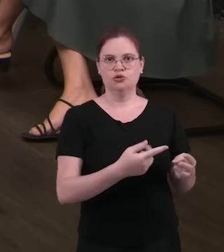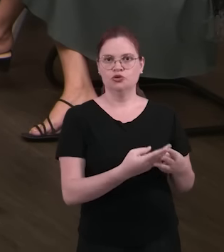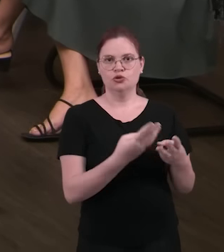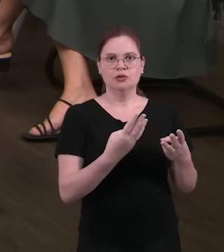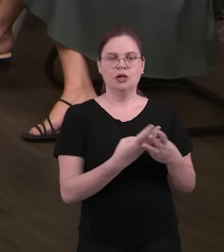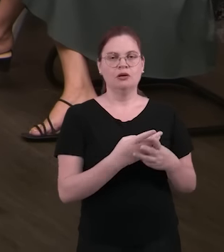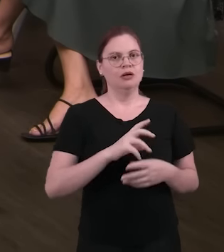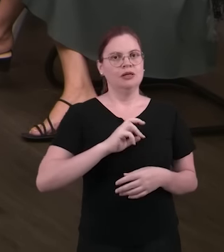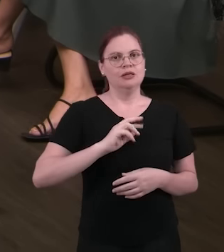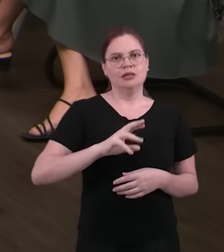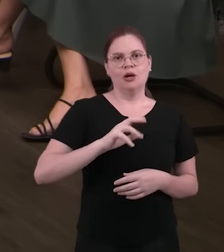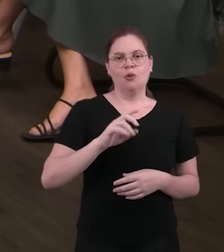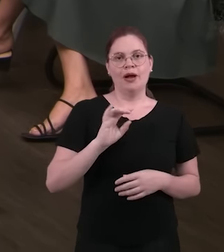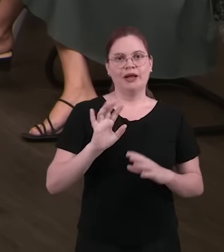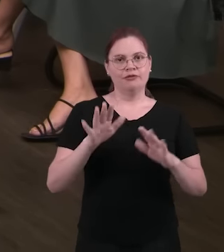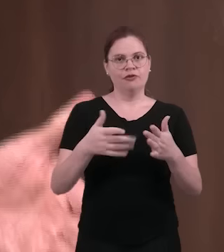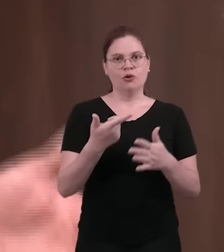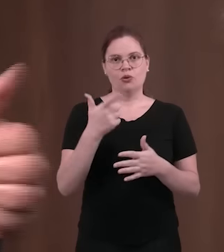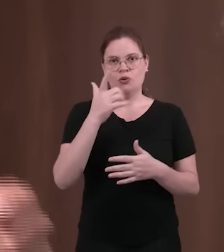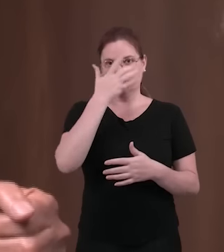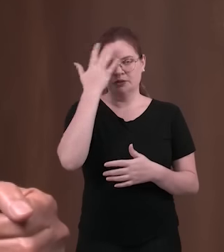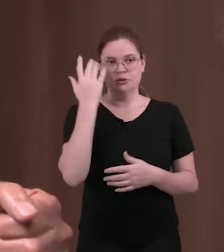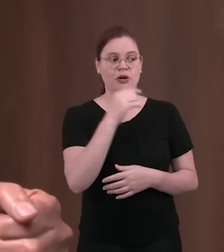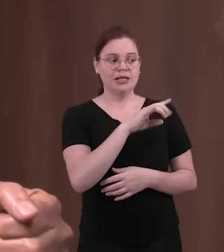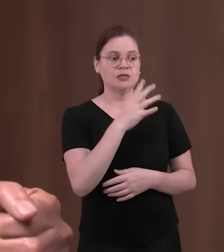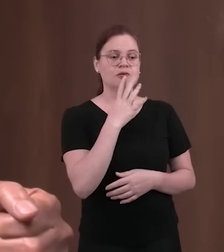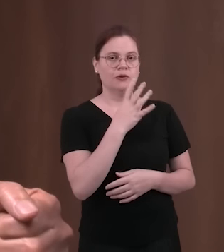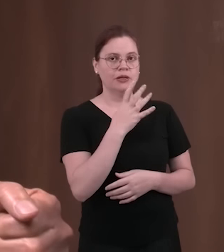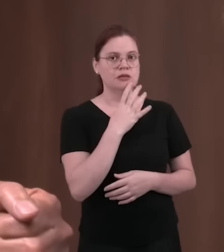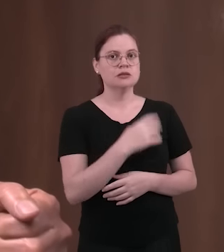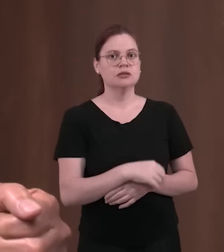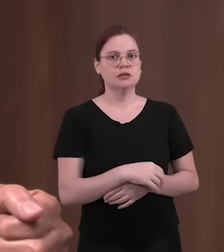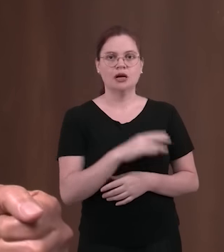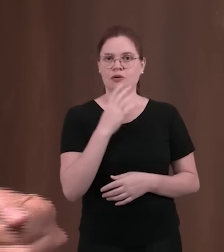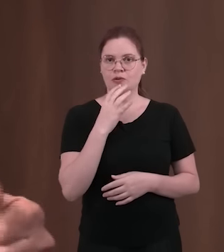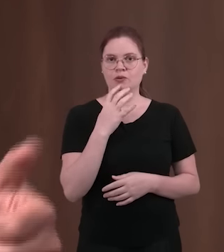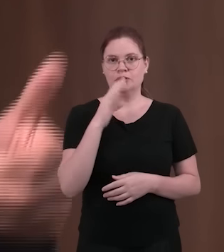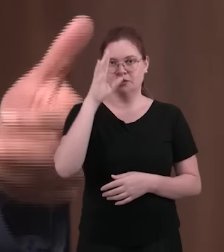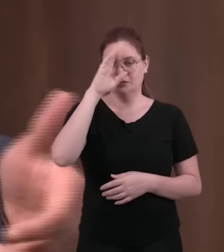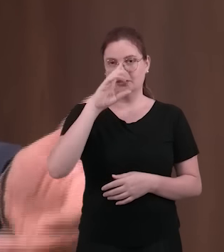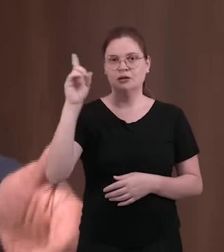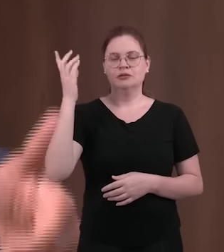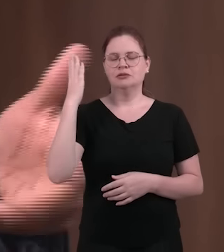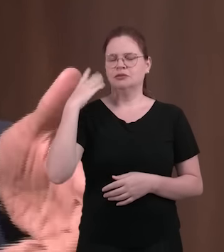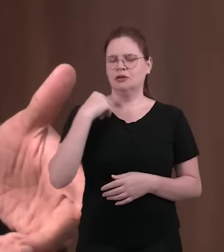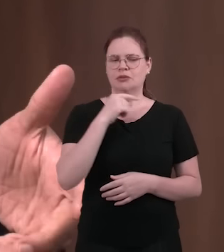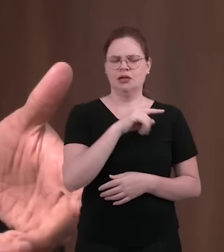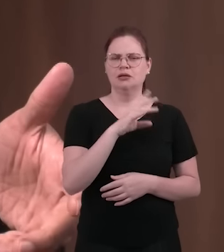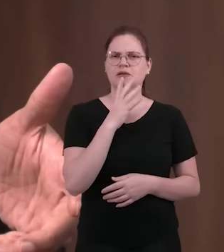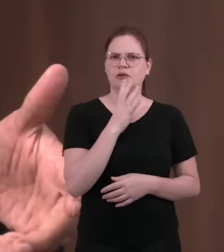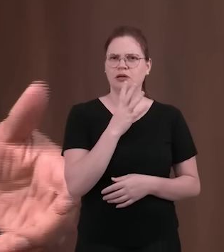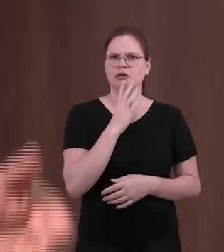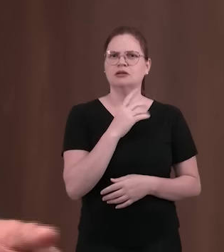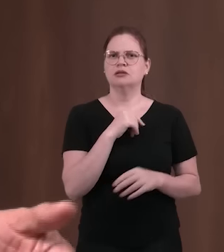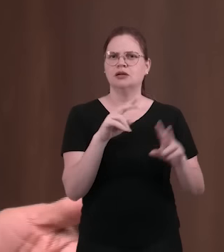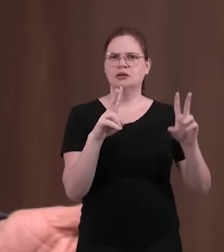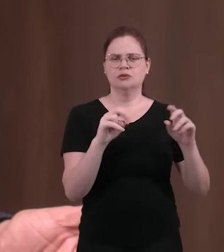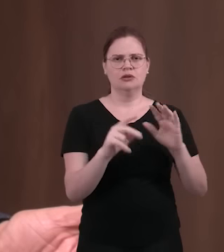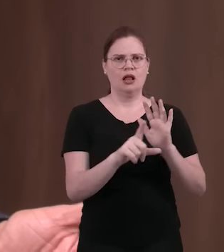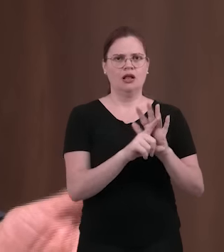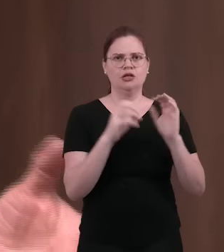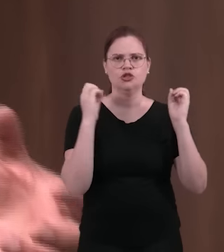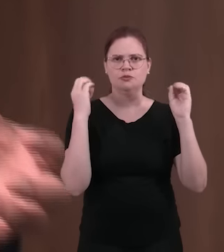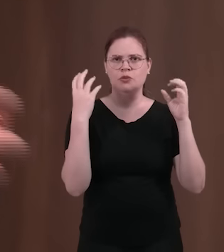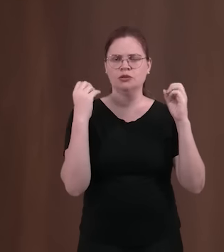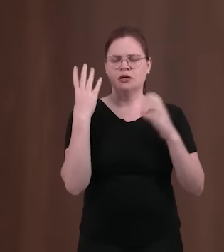não o conhecia. Ele conhecia a palavra. O livro que tinha, a lei que tinha, ele conhecia. Mas